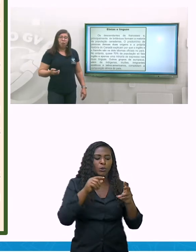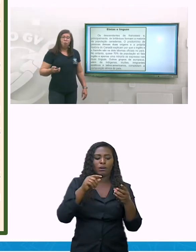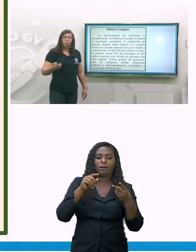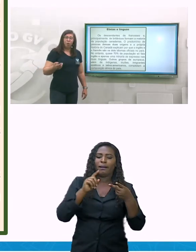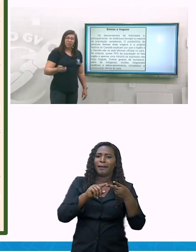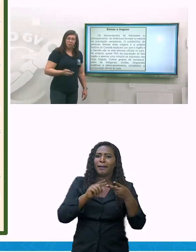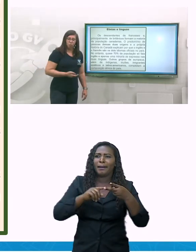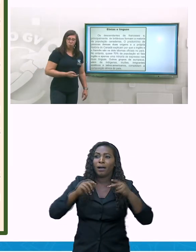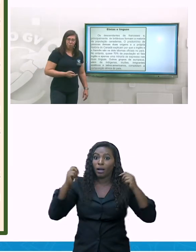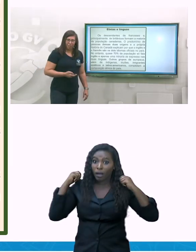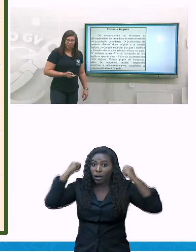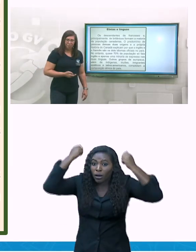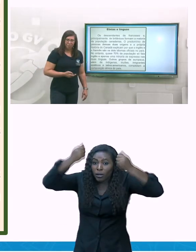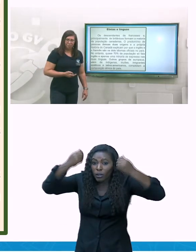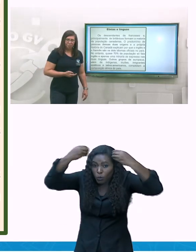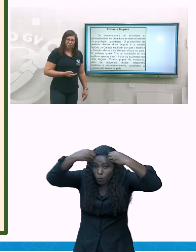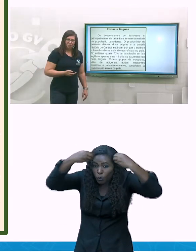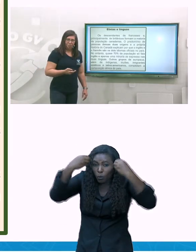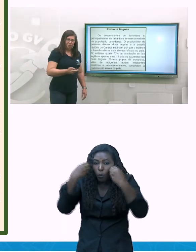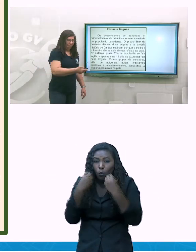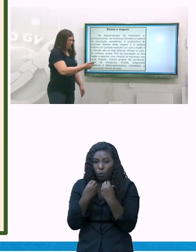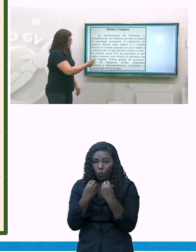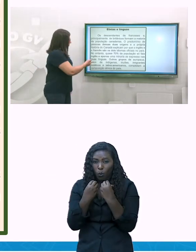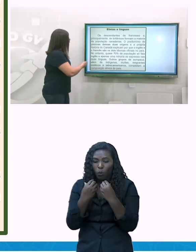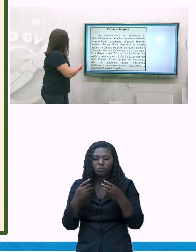a composição do país.